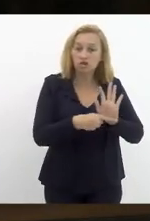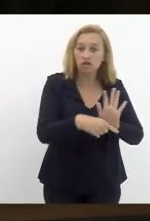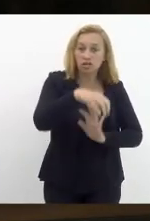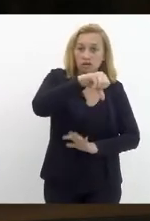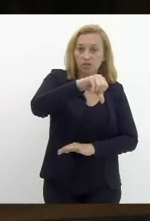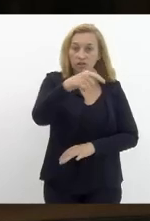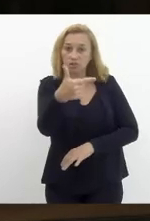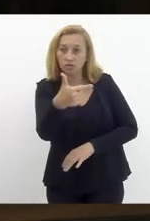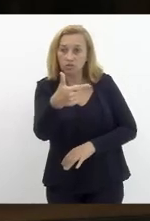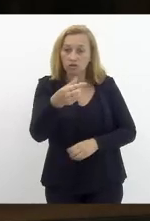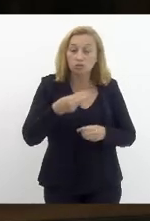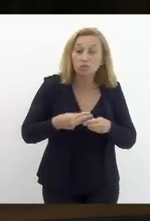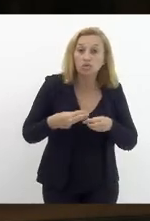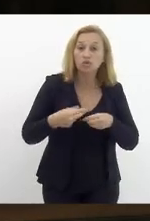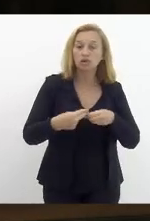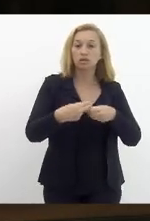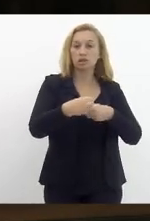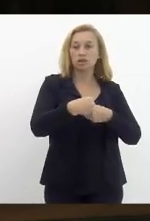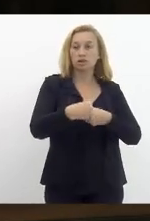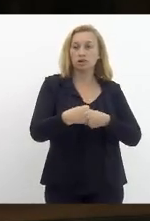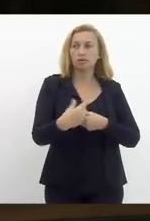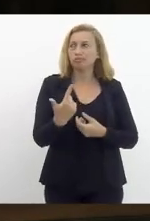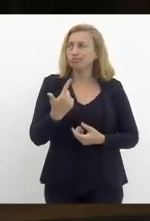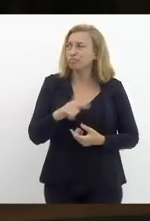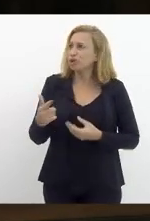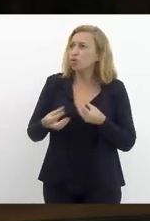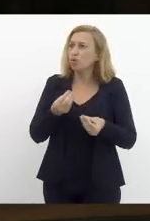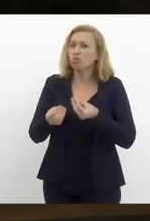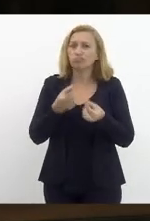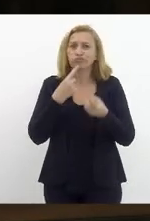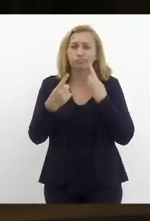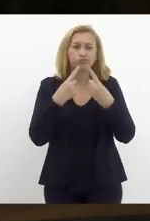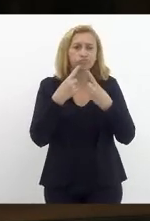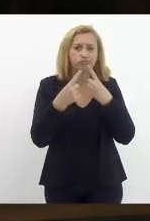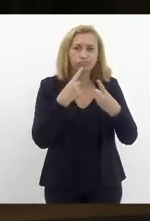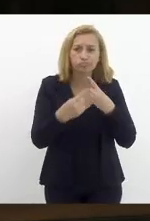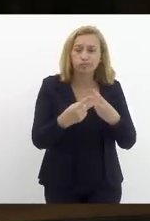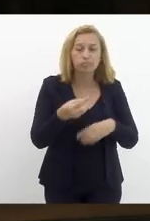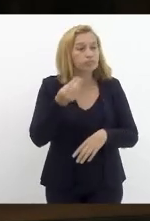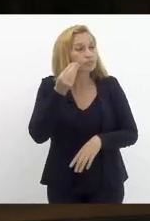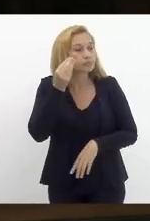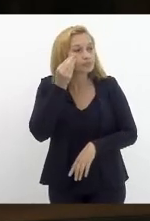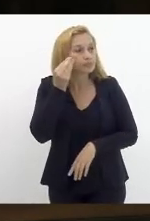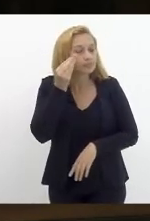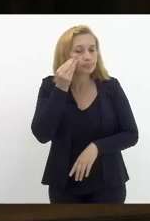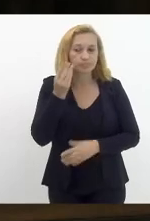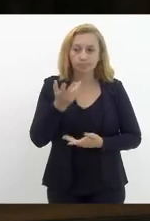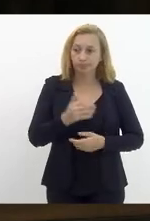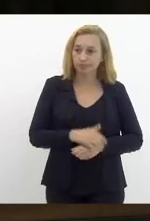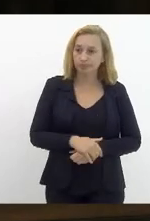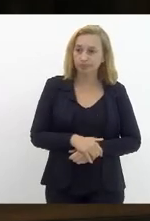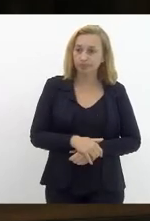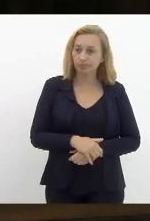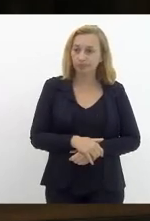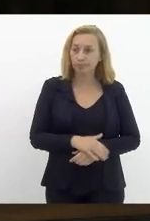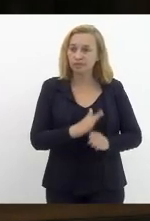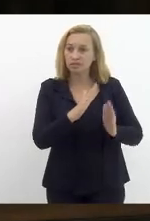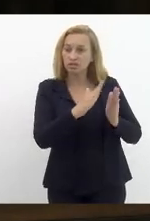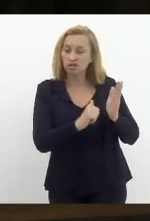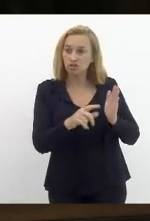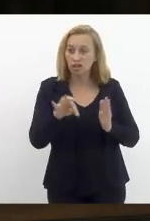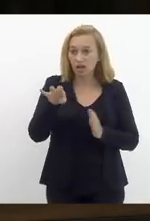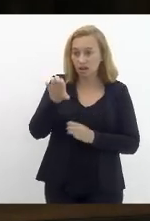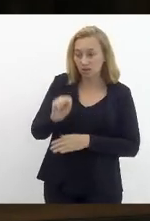municípios. Então, não tem que ficar discutindo, né, a oportunidade da derrubada da cláusula